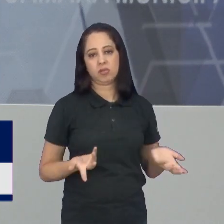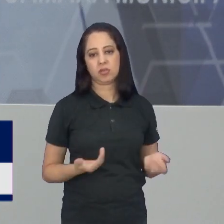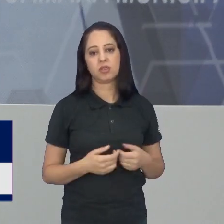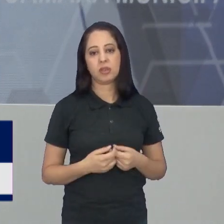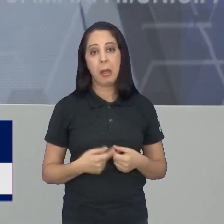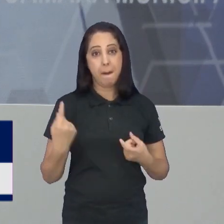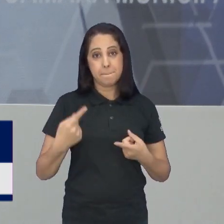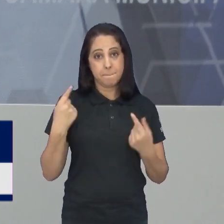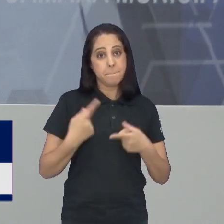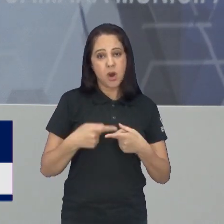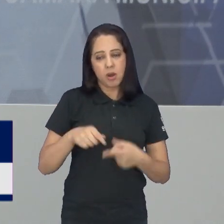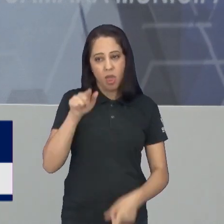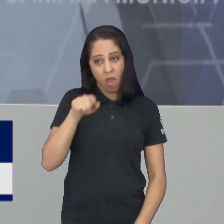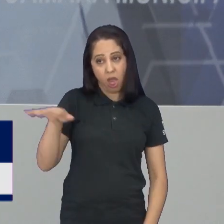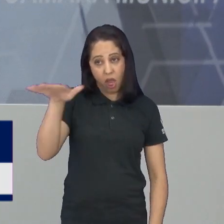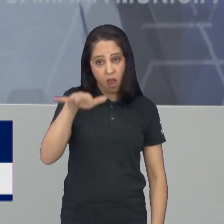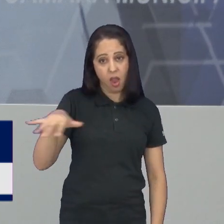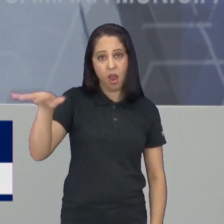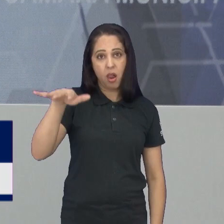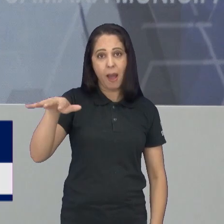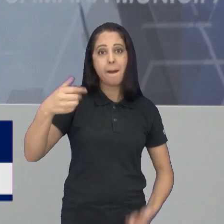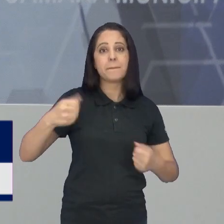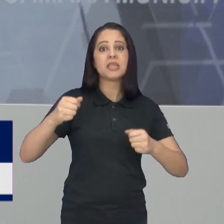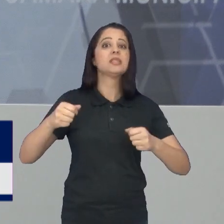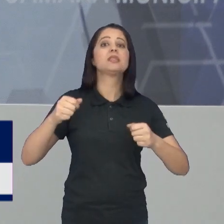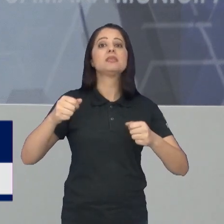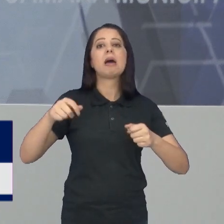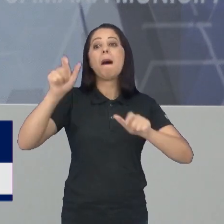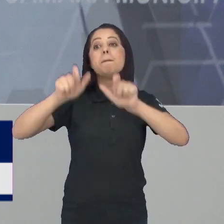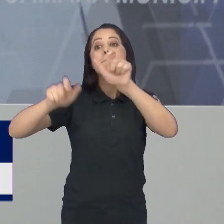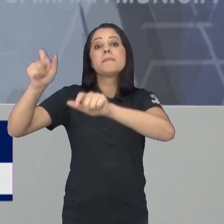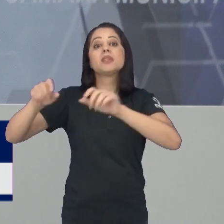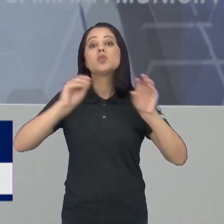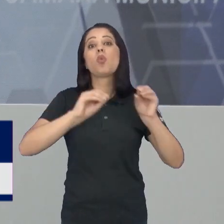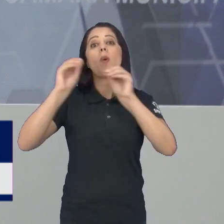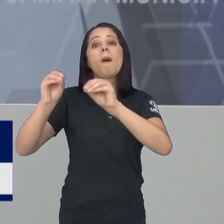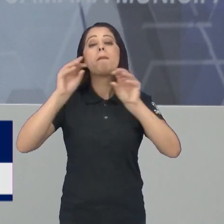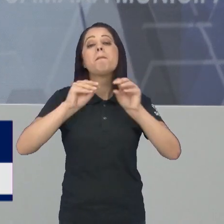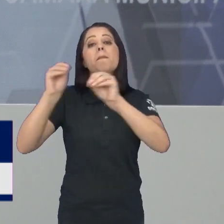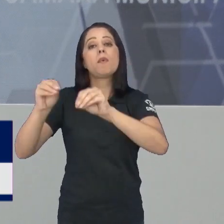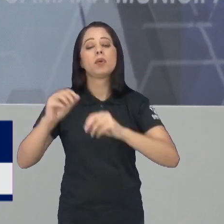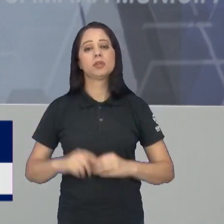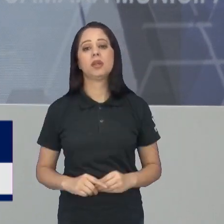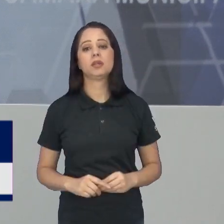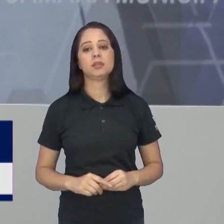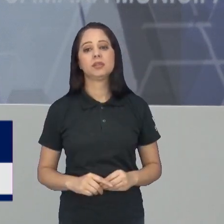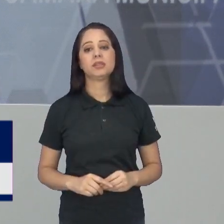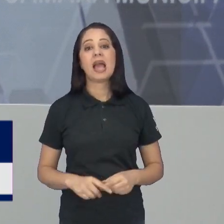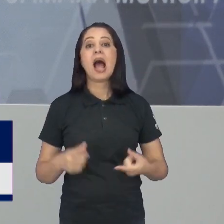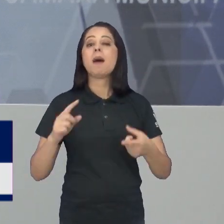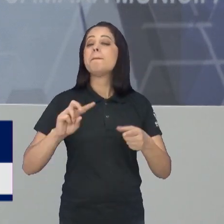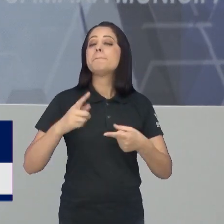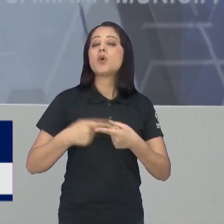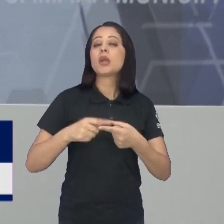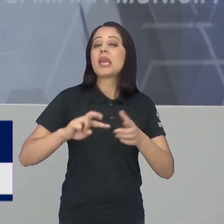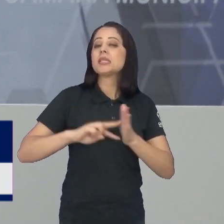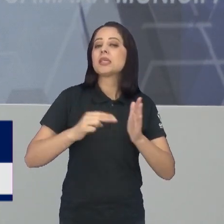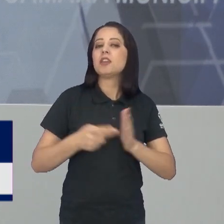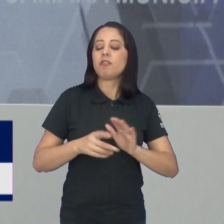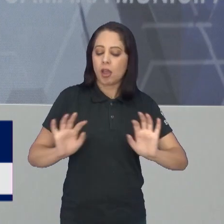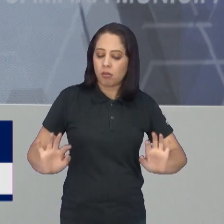nessa área mais pessoas morando. Para que isso? Para você movimentar o